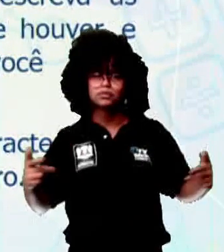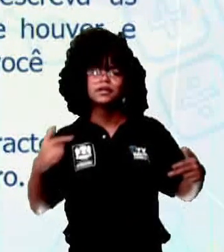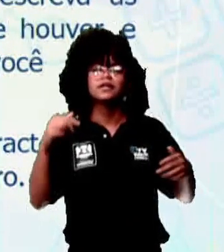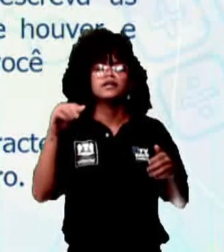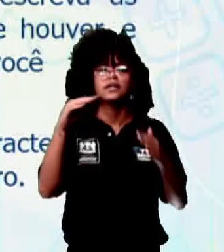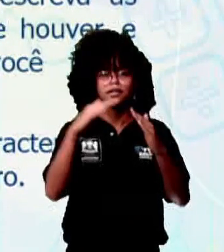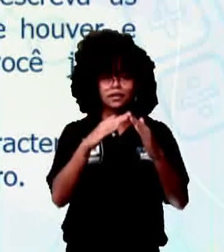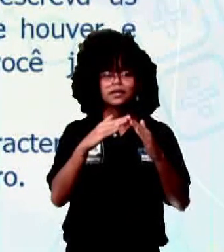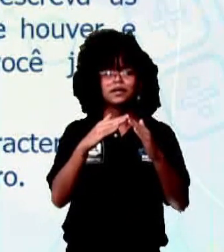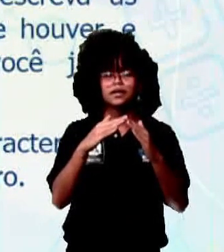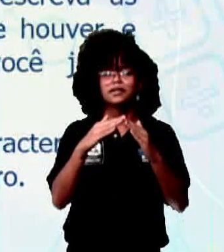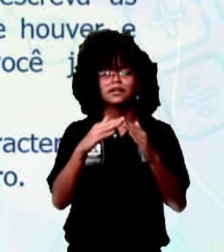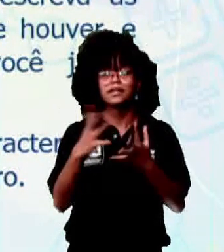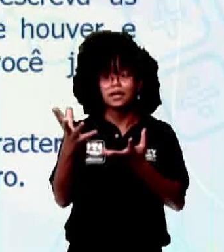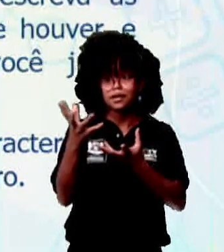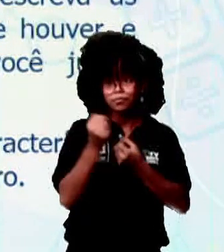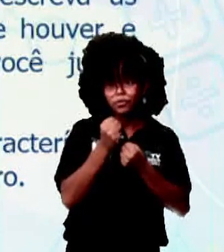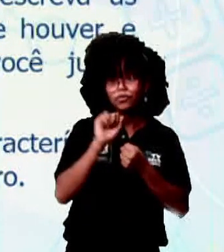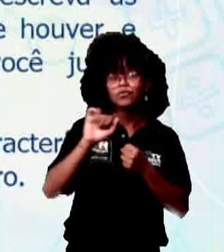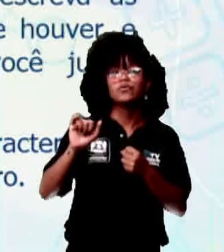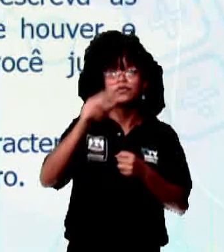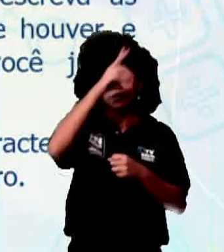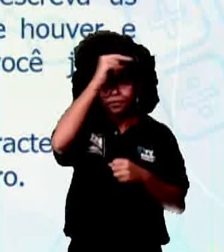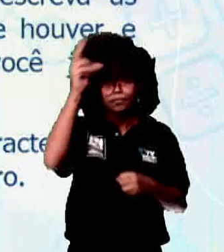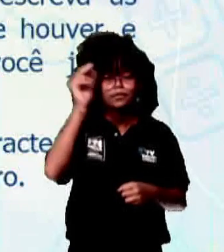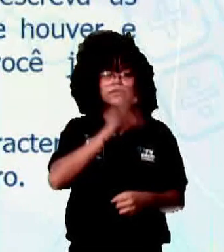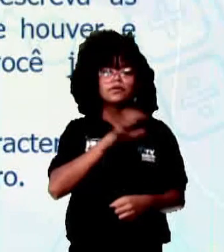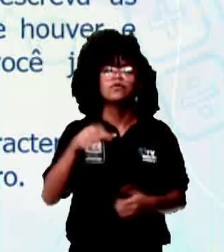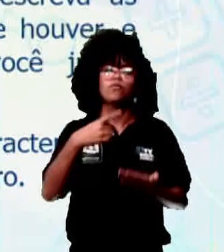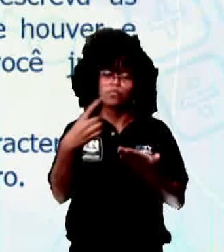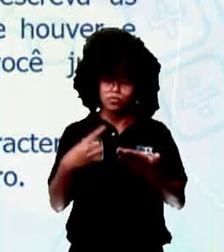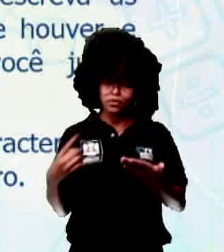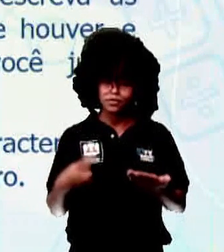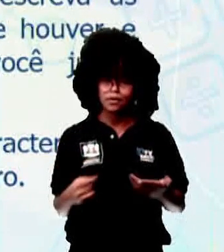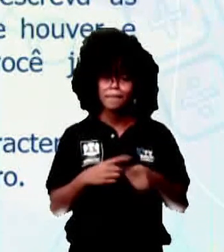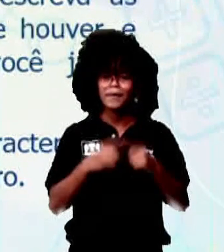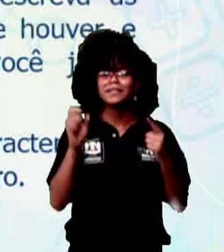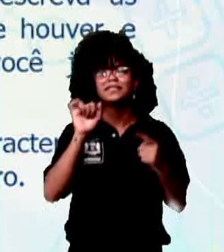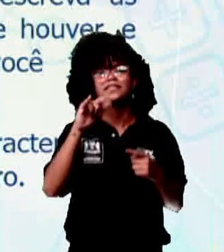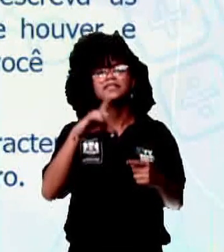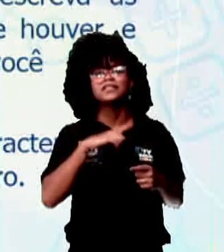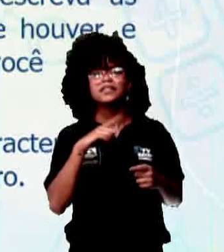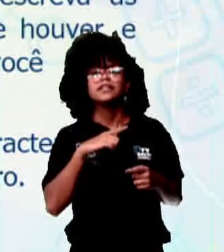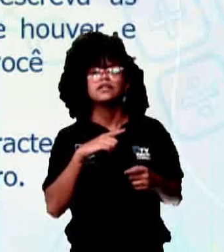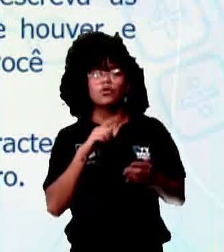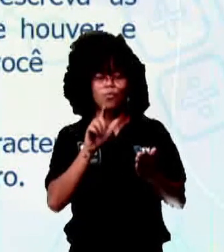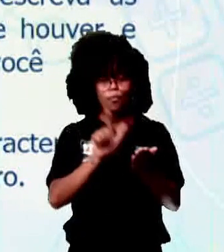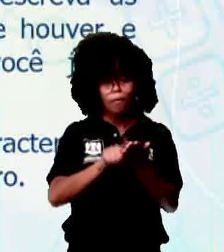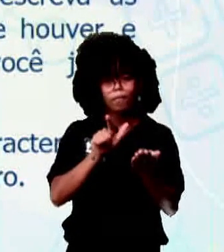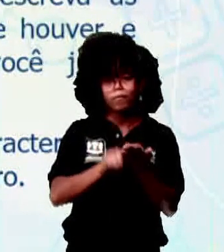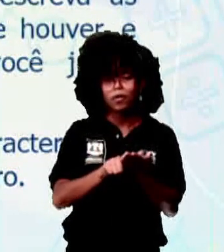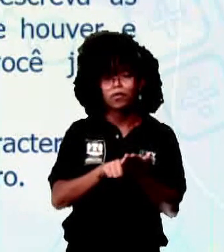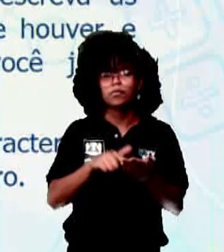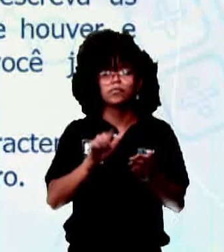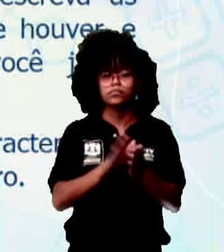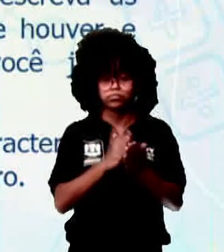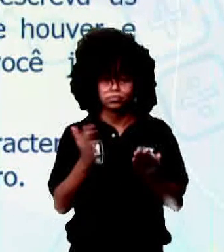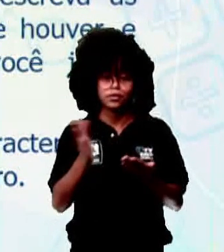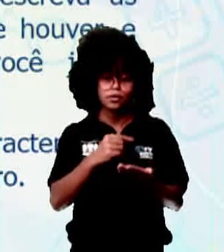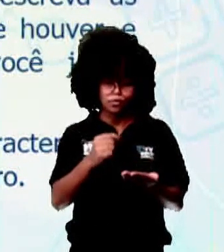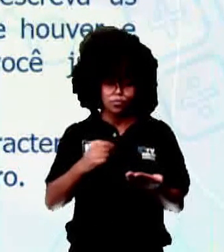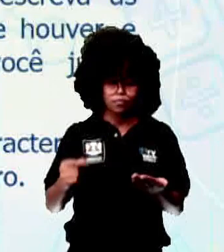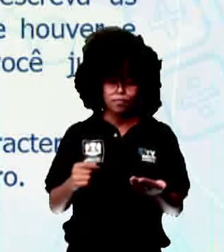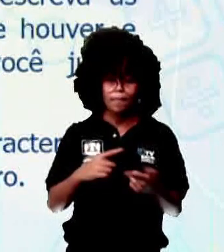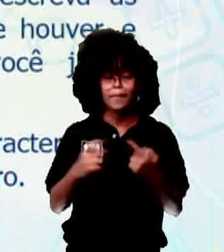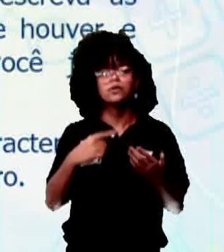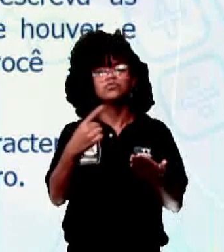ganharam da própria rede, o caderno de vocês, mas se vocês tiverem também uma folha de ofício em mãos, vocês podem utilizar. Mas o